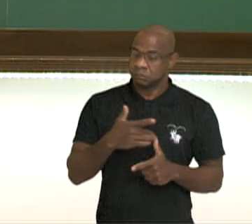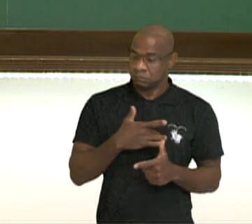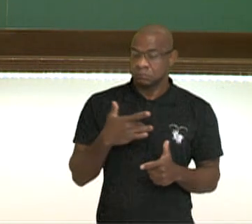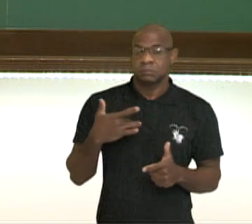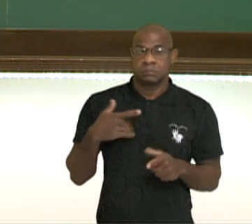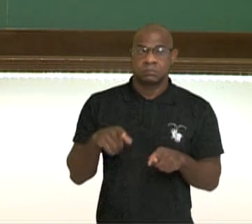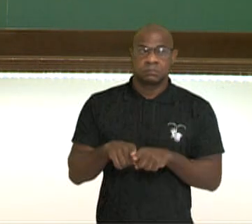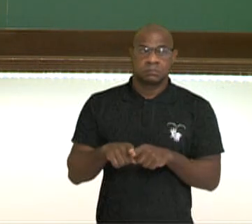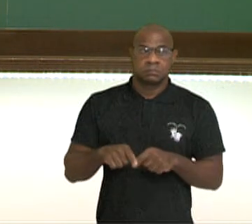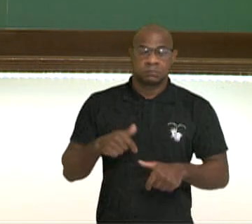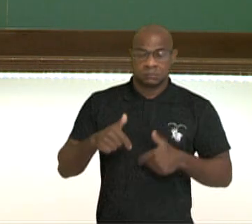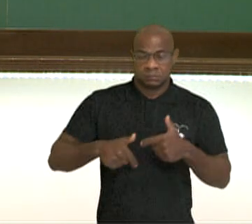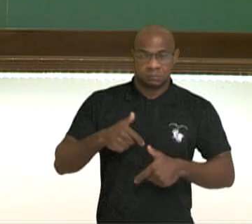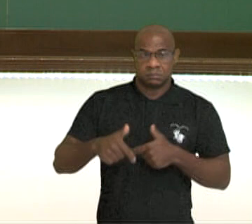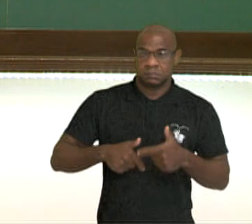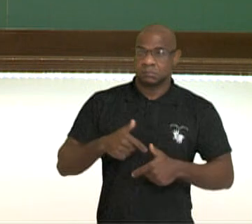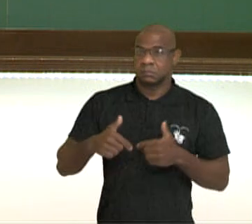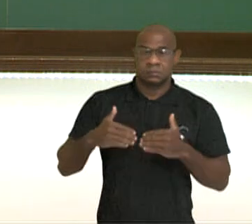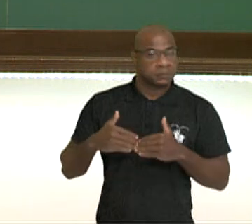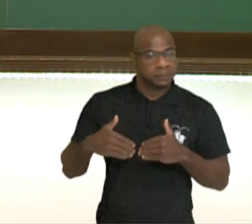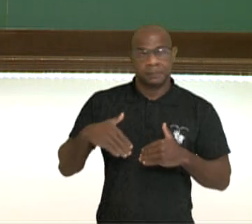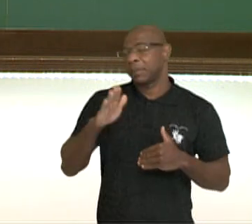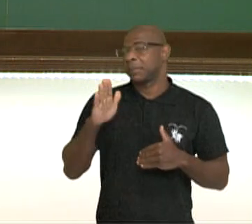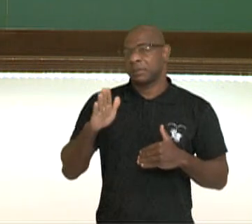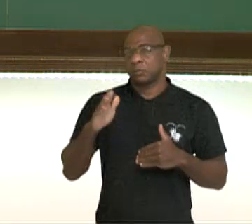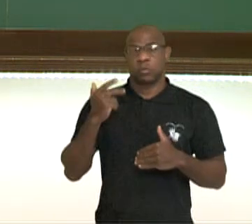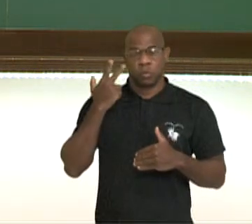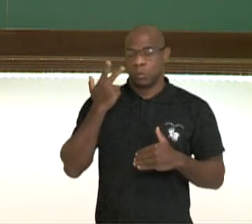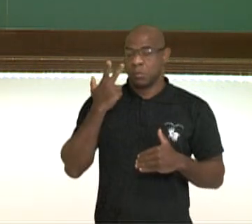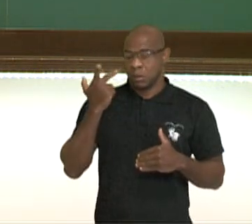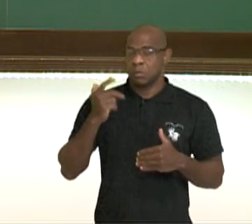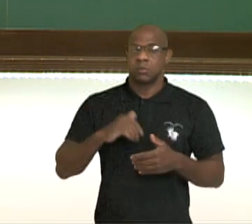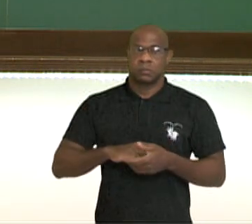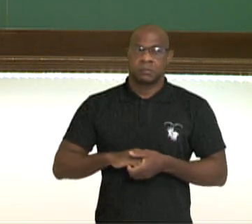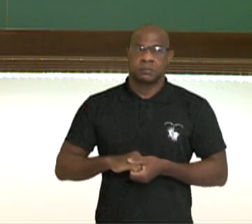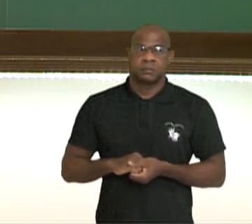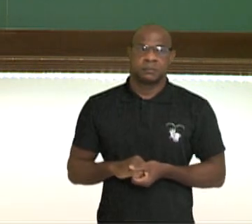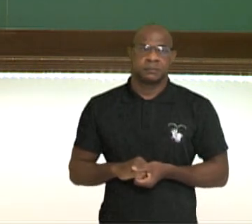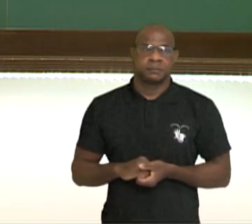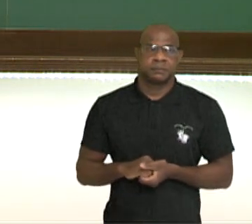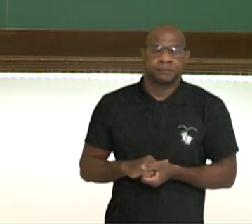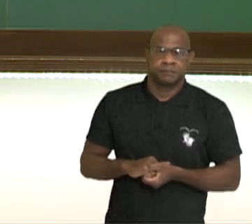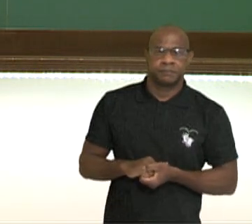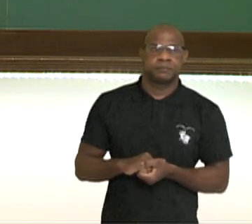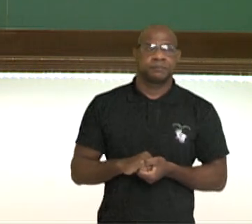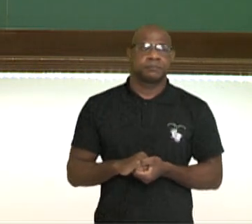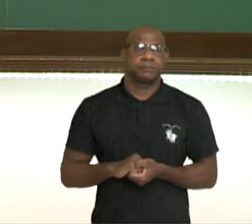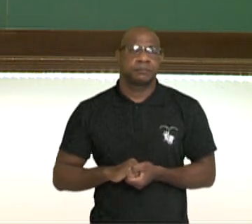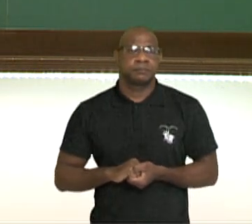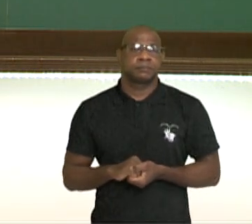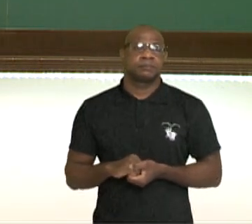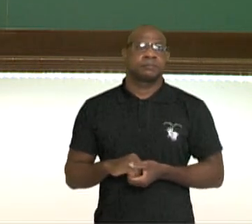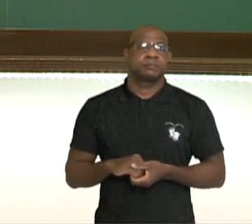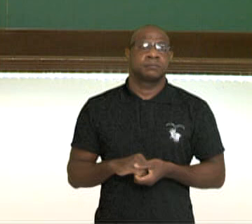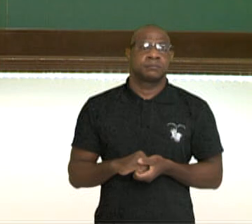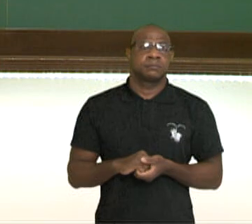que trabalhar aí um pouco a mais por conta, né, desse adiantar do